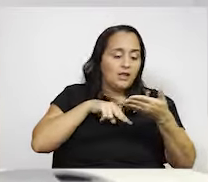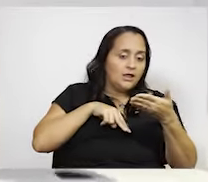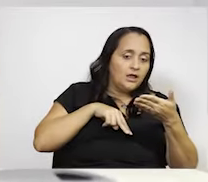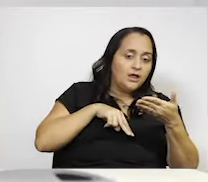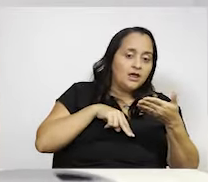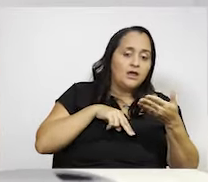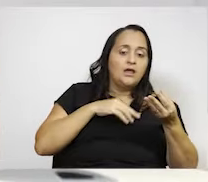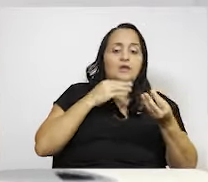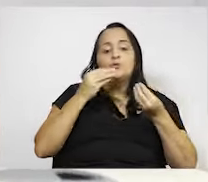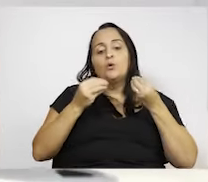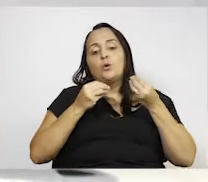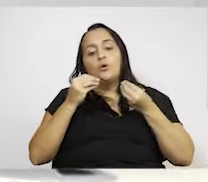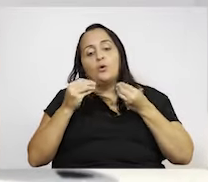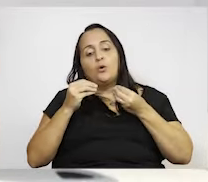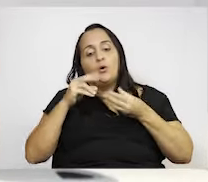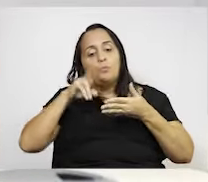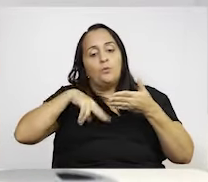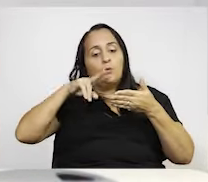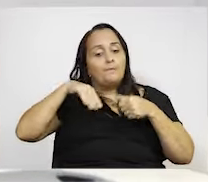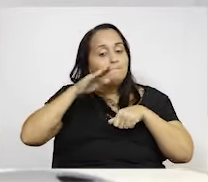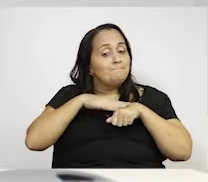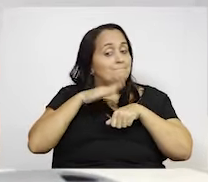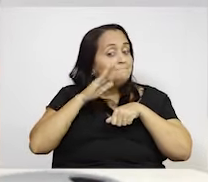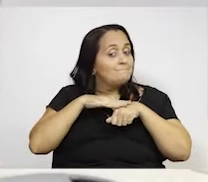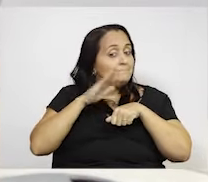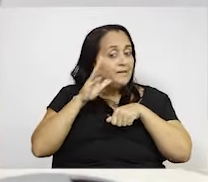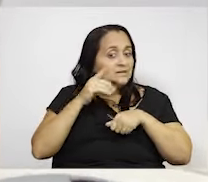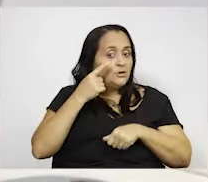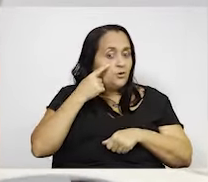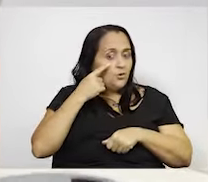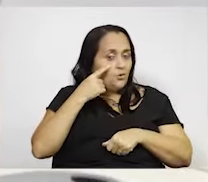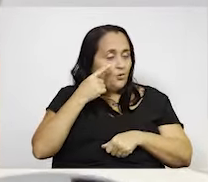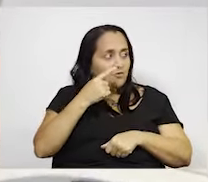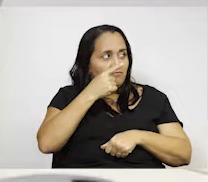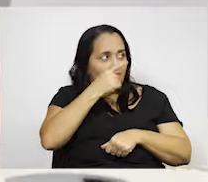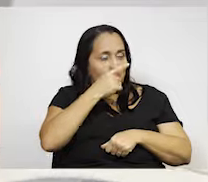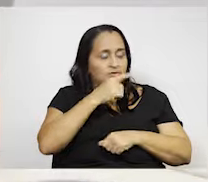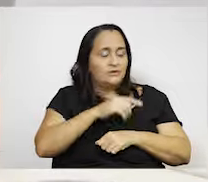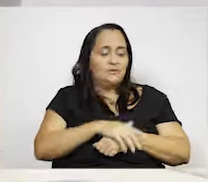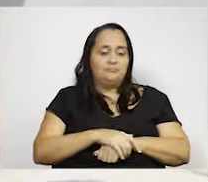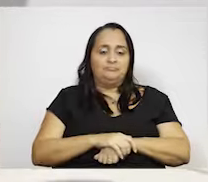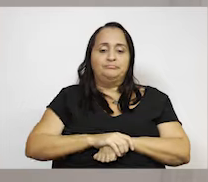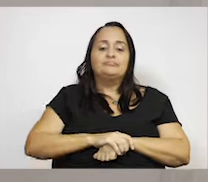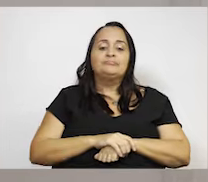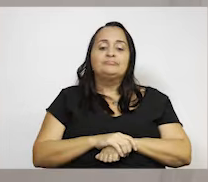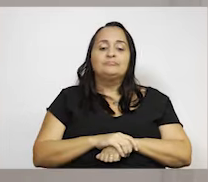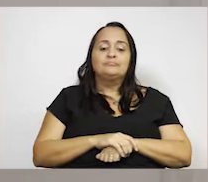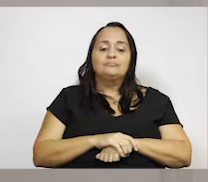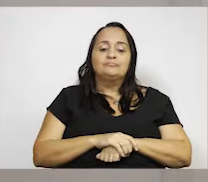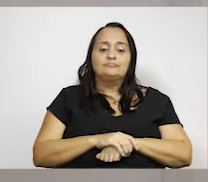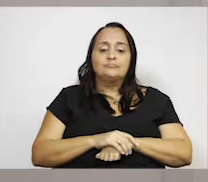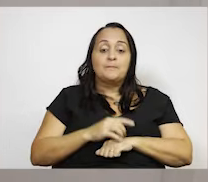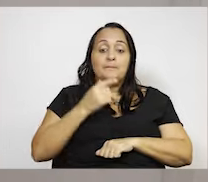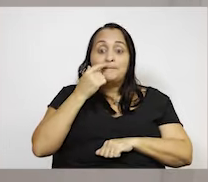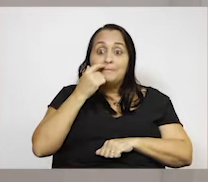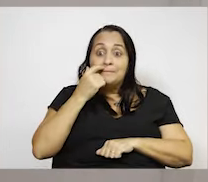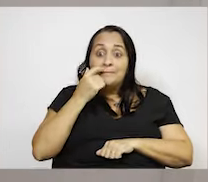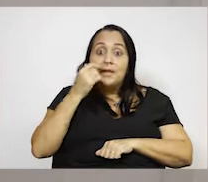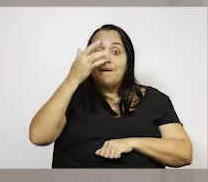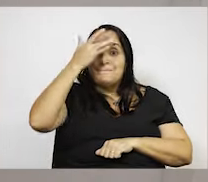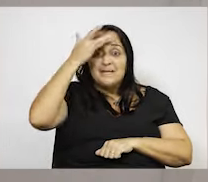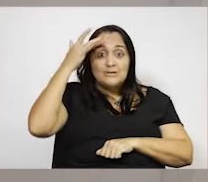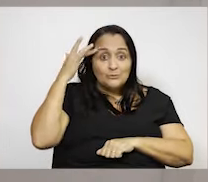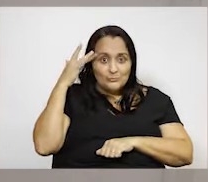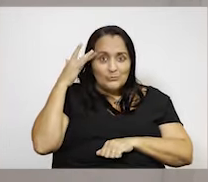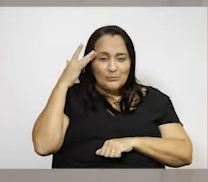audiência, quem tá lendo, que matéria está sendo mais lida. Eu vou mostrar tudo isso para vocês. Olha só. E